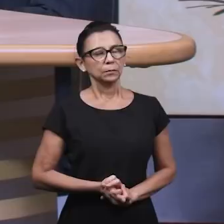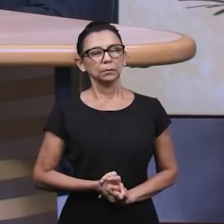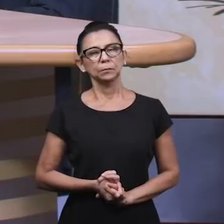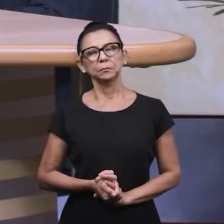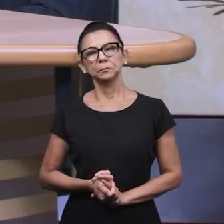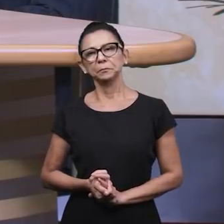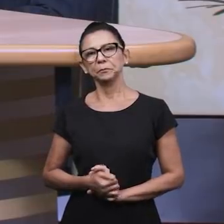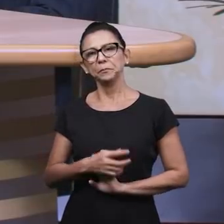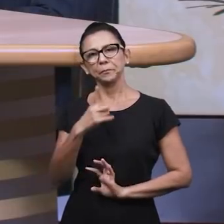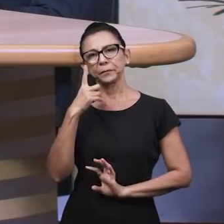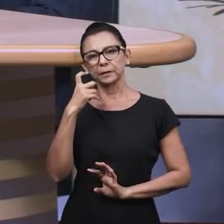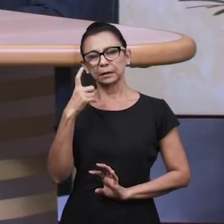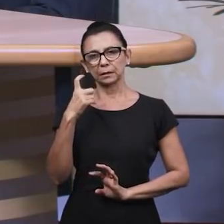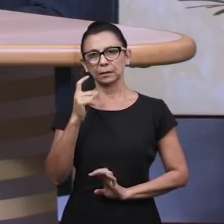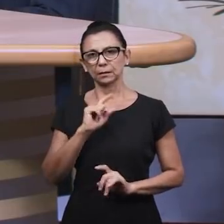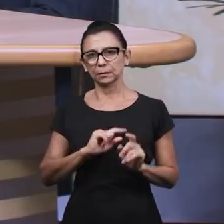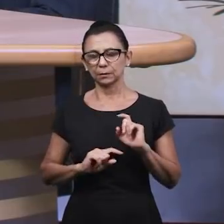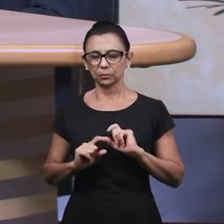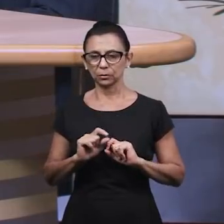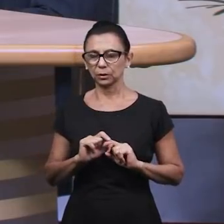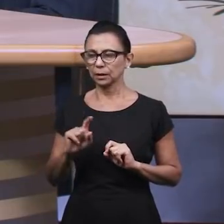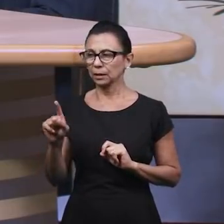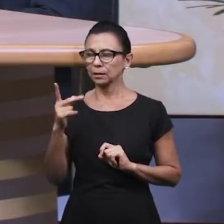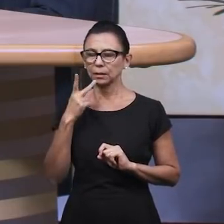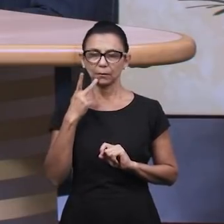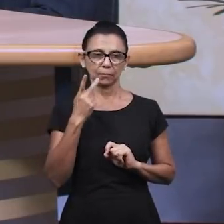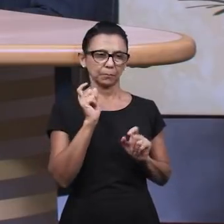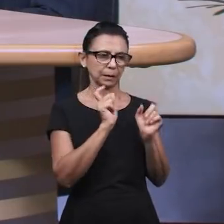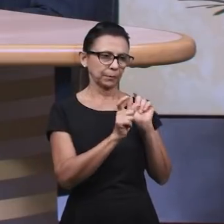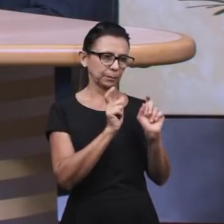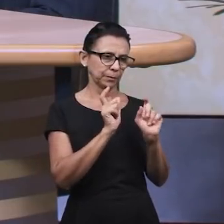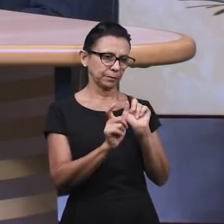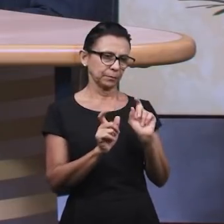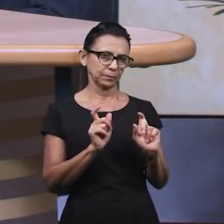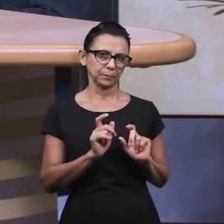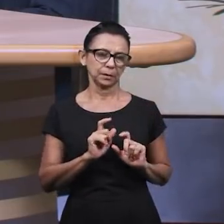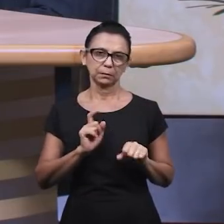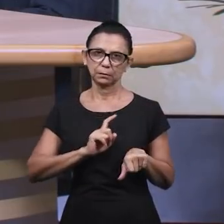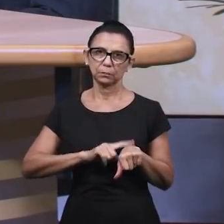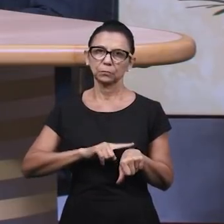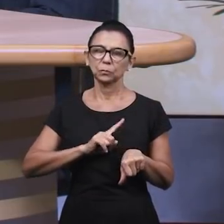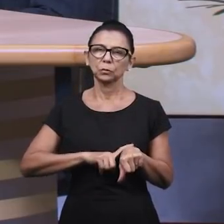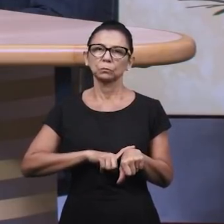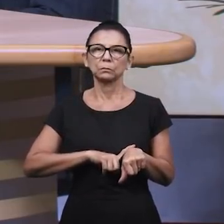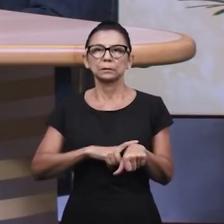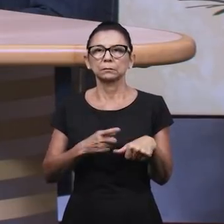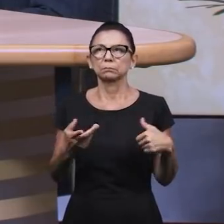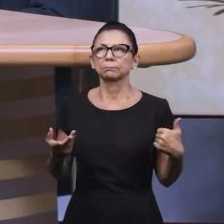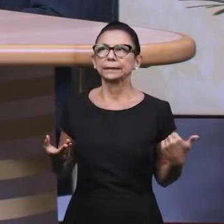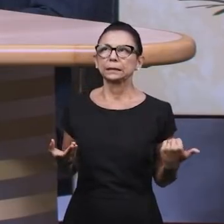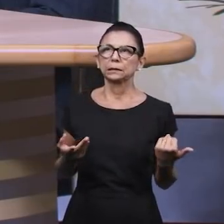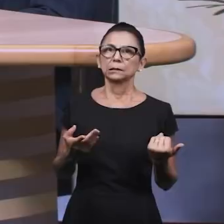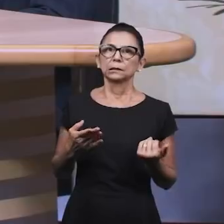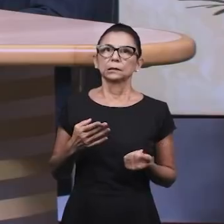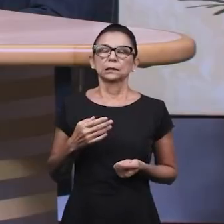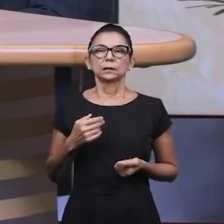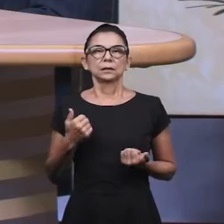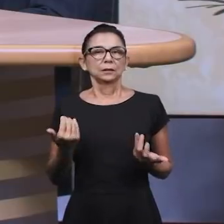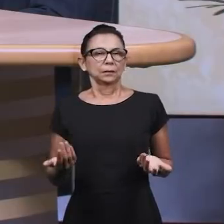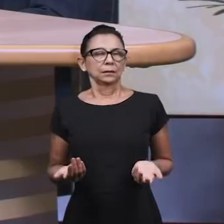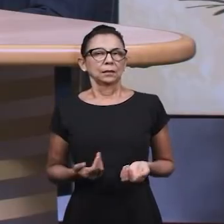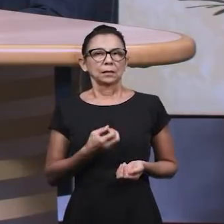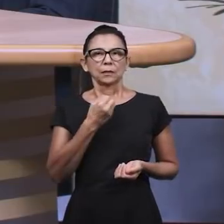foi feita, né? Ele disse essas palavras no momento em que ele estava numa situação